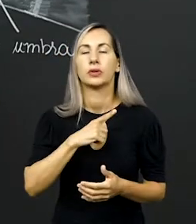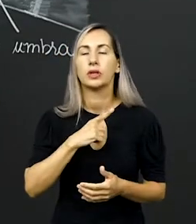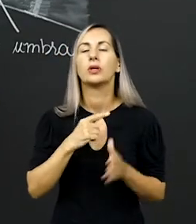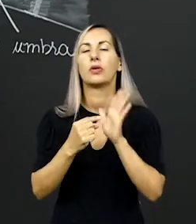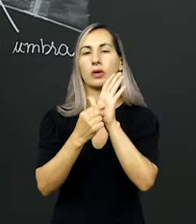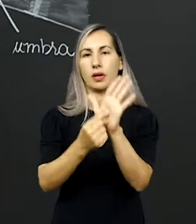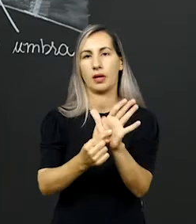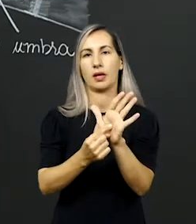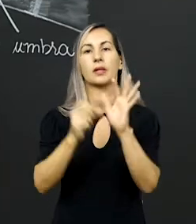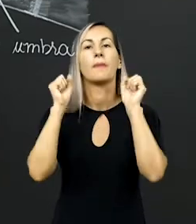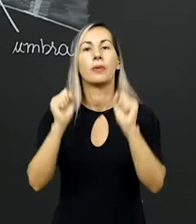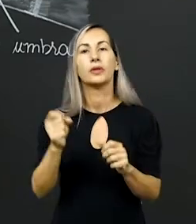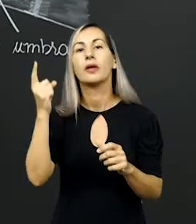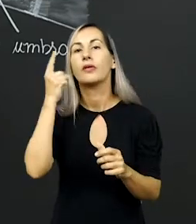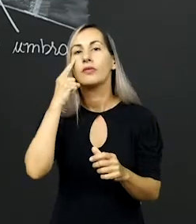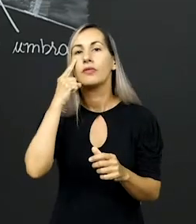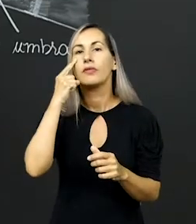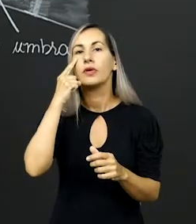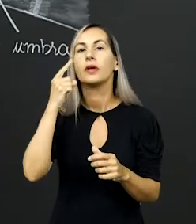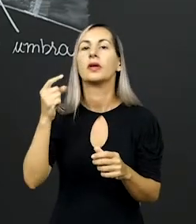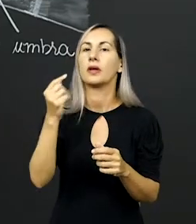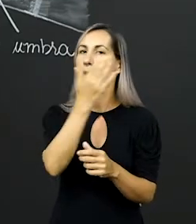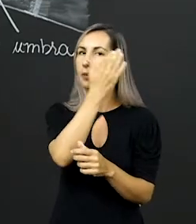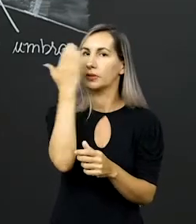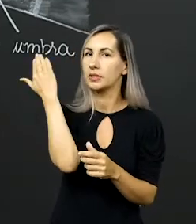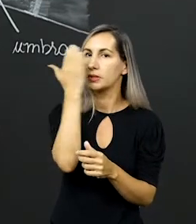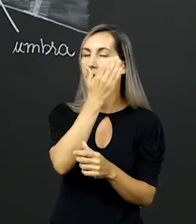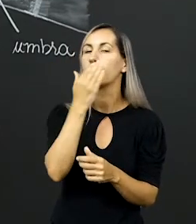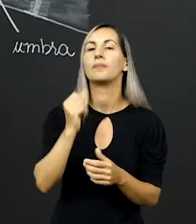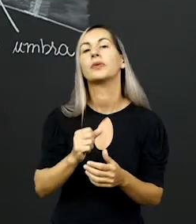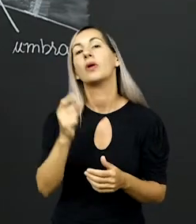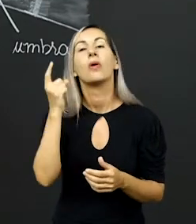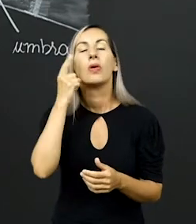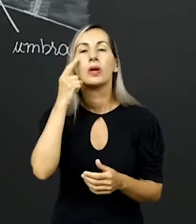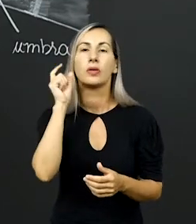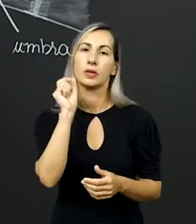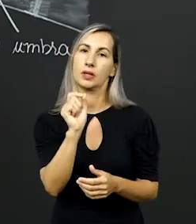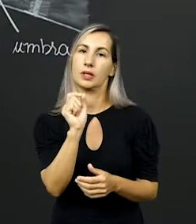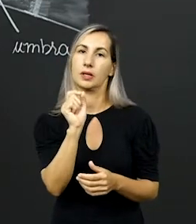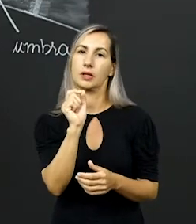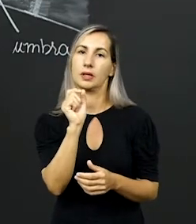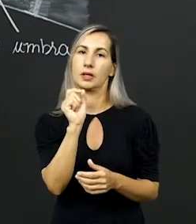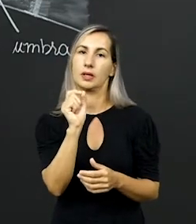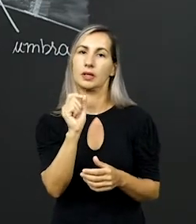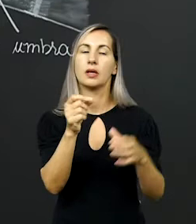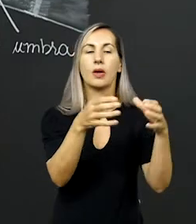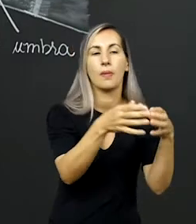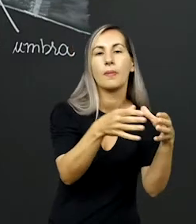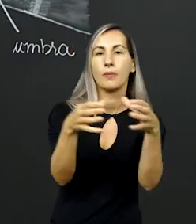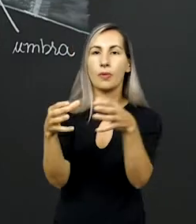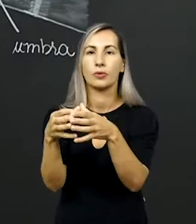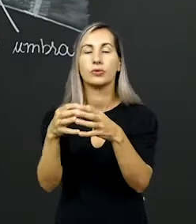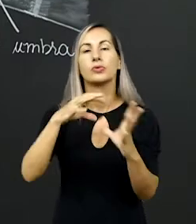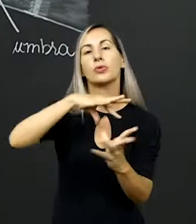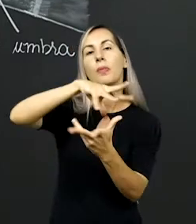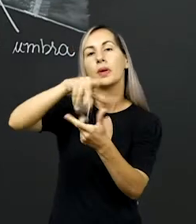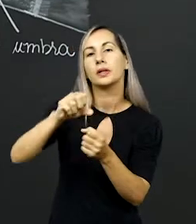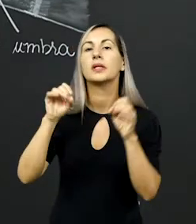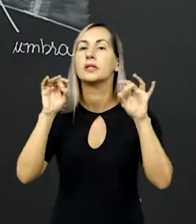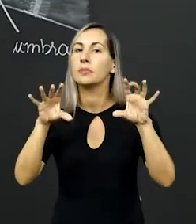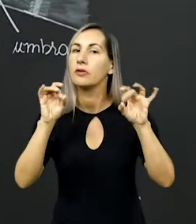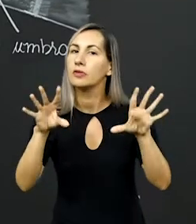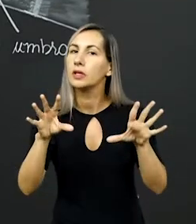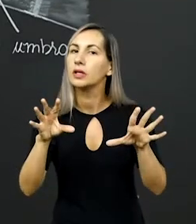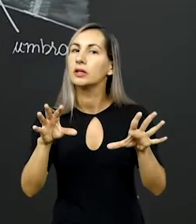indicado, né? Para que possa se ver com proteção. Então, repare, vão ser em pontos específicos do planeta. Por isso que